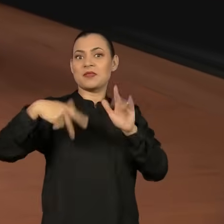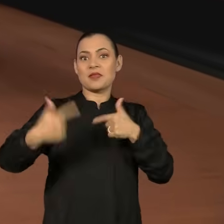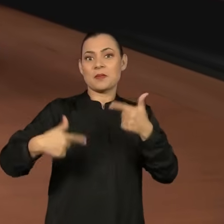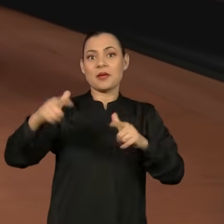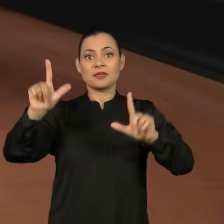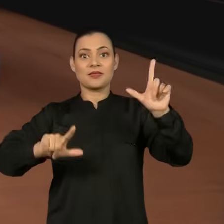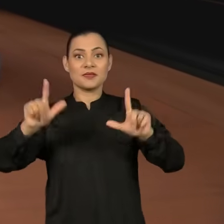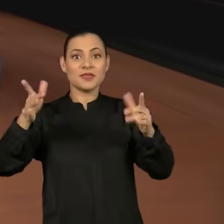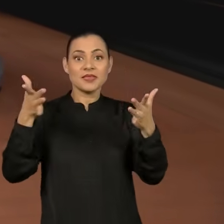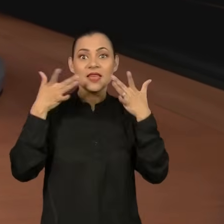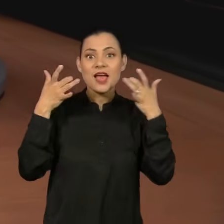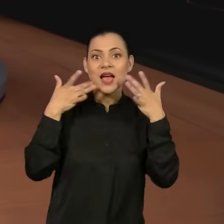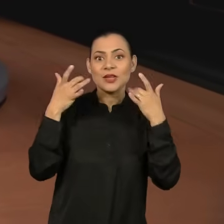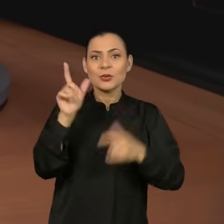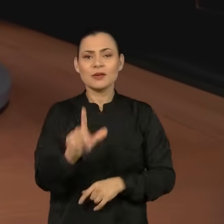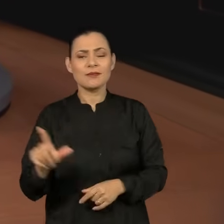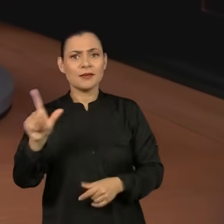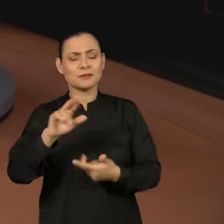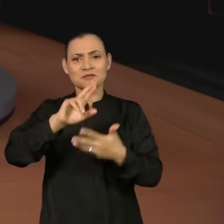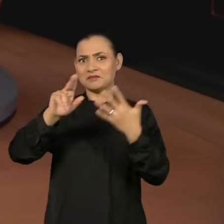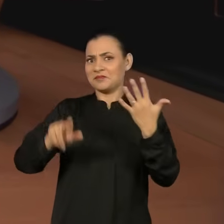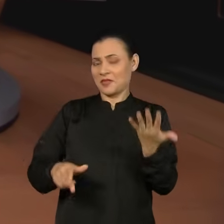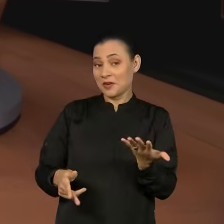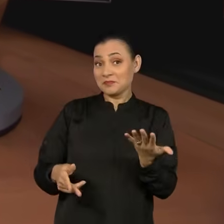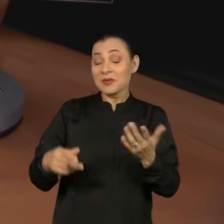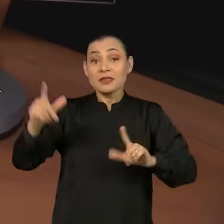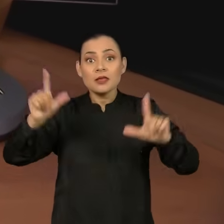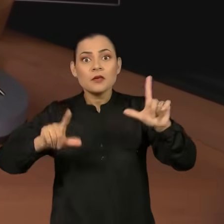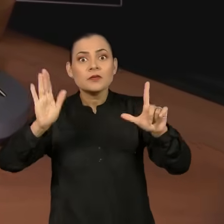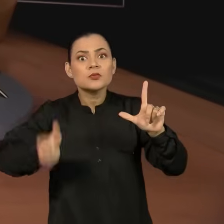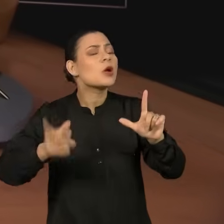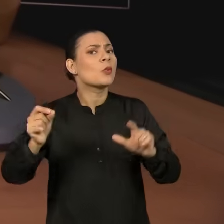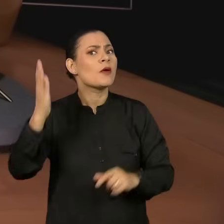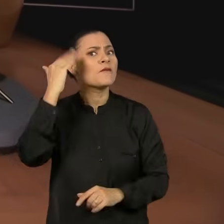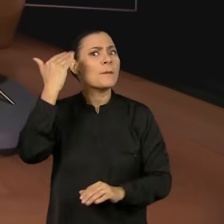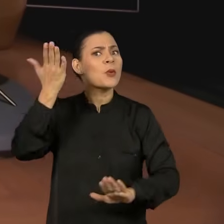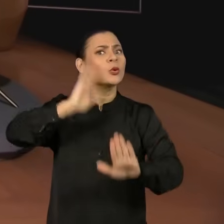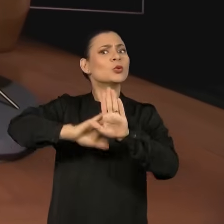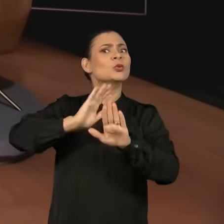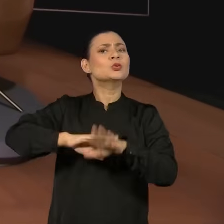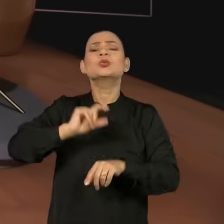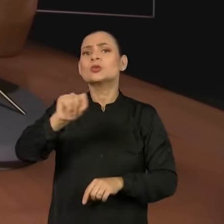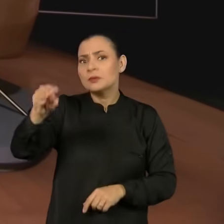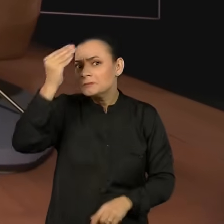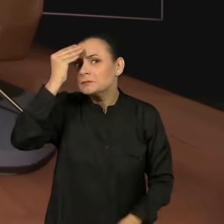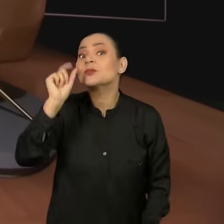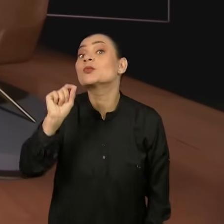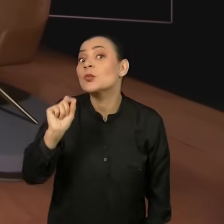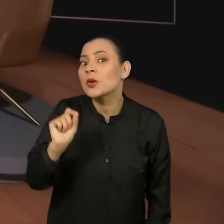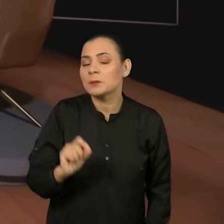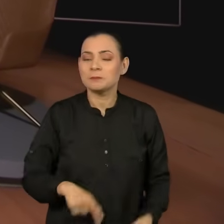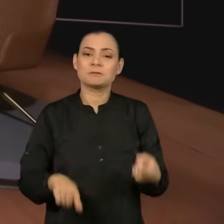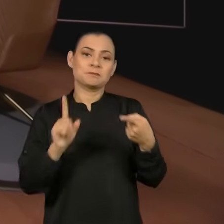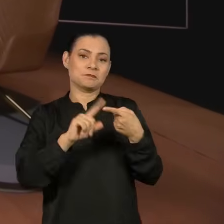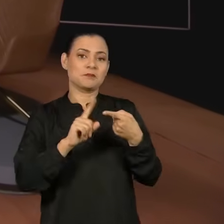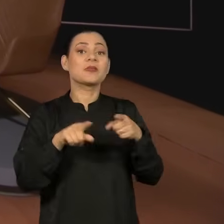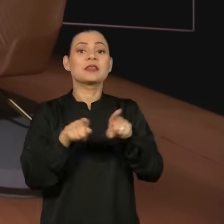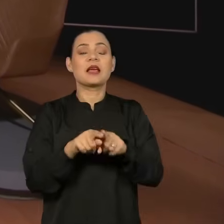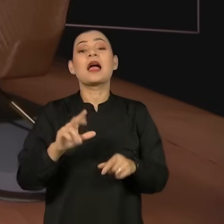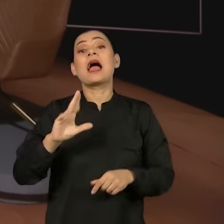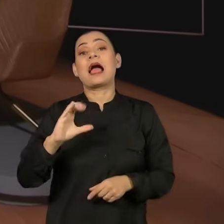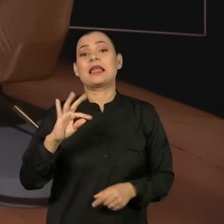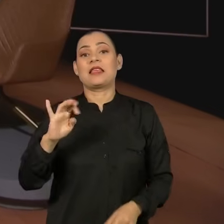no teatro, na literatura. Na televisão é o nome por trás de sucessos inesquecíveis. Olha só,